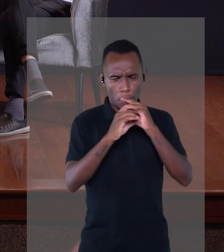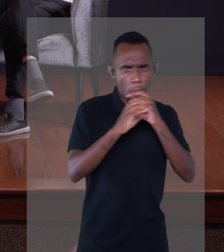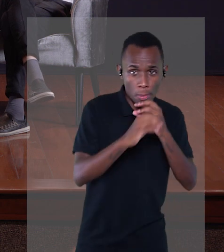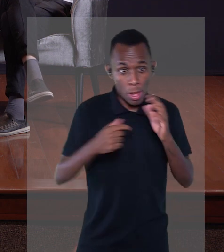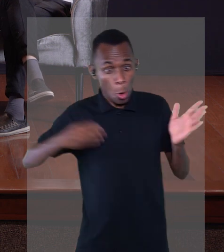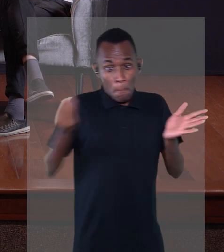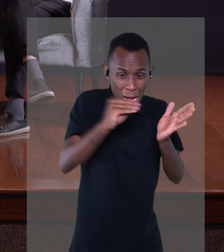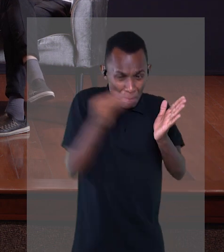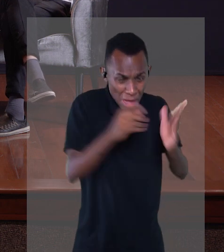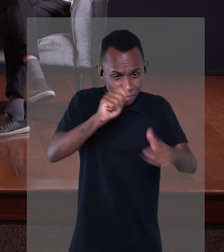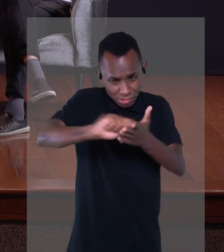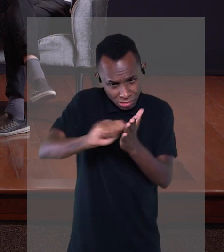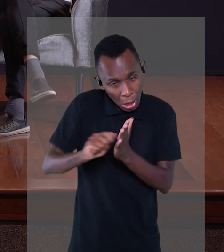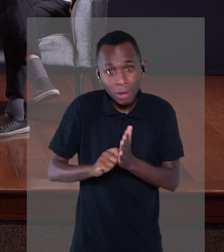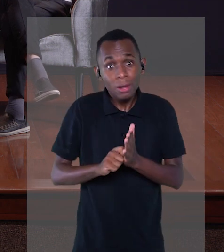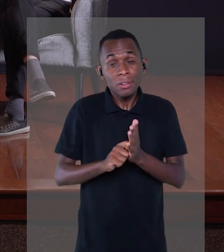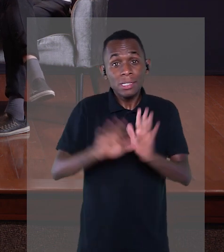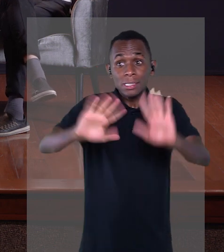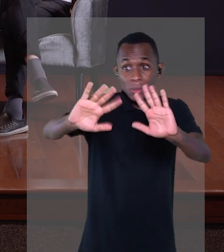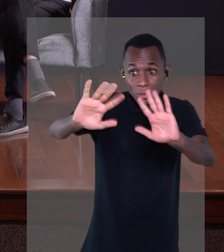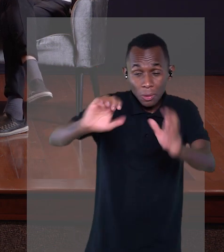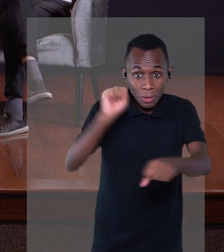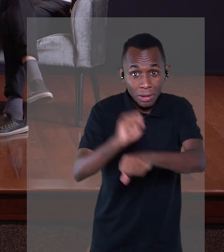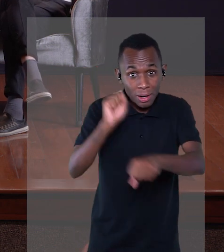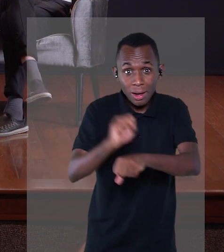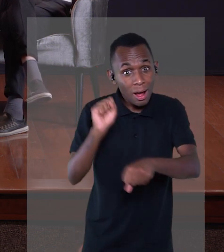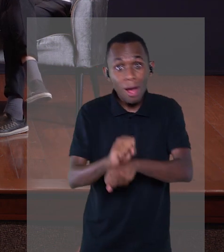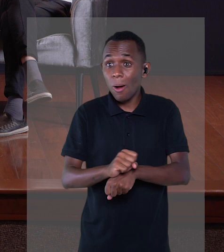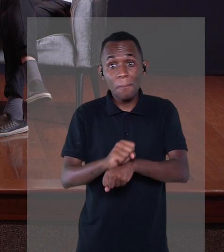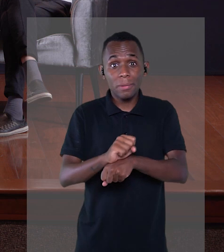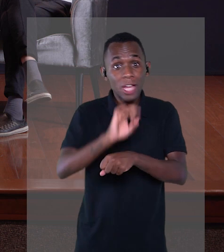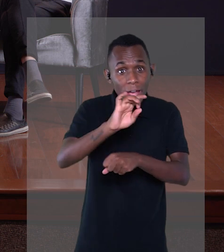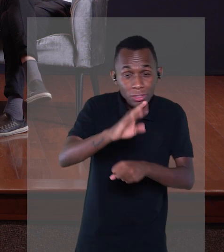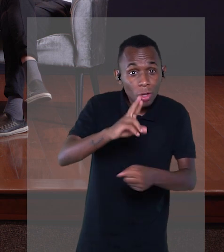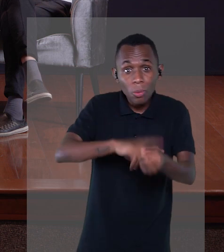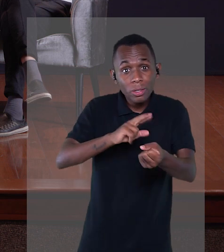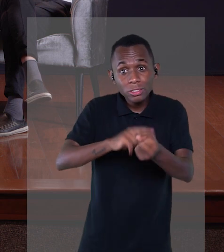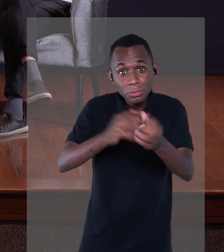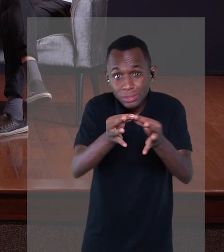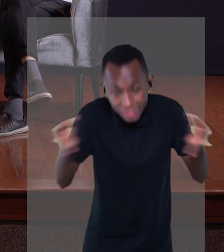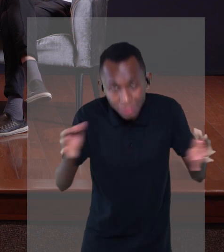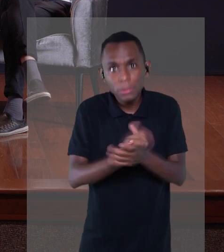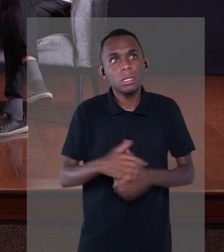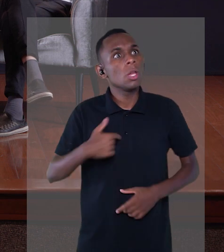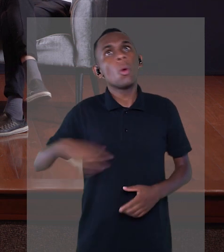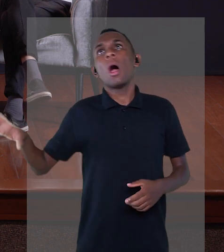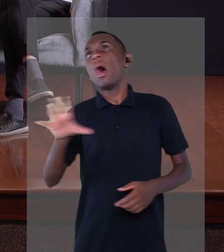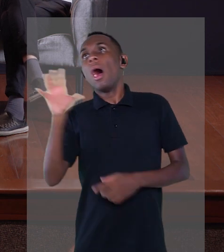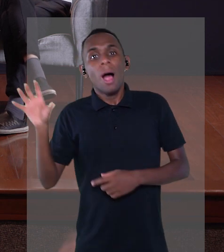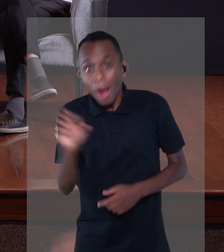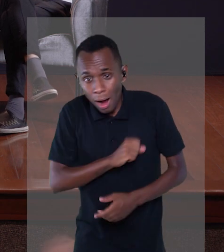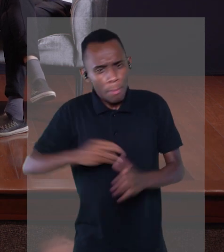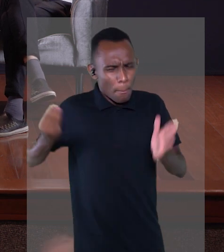O Lolo falou, não, isso aqui não. Ele estava botando letra até no solo. Mas não, eu sou um psicopata da letra, eu saio